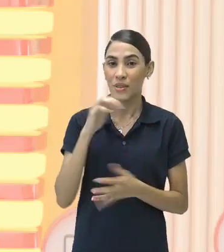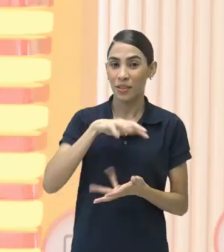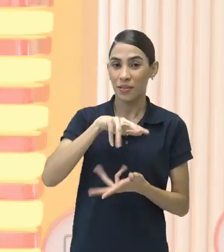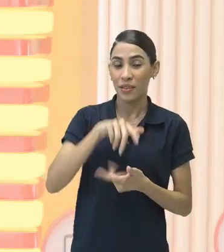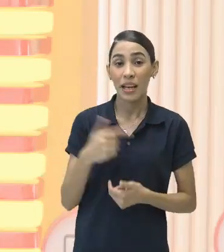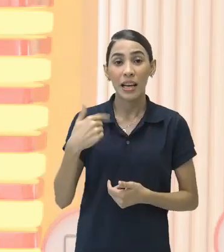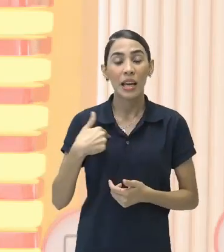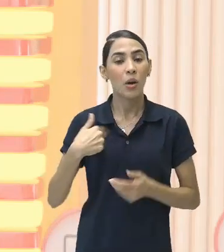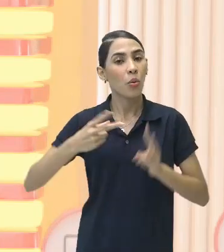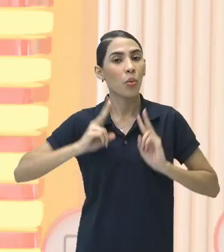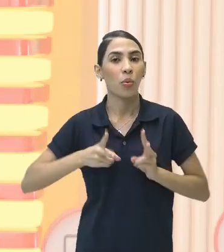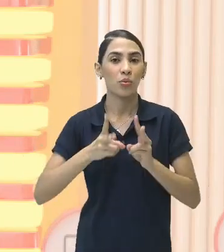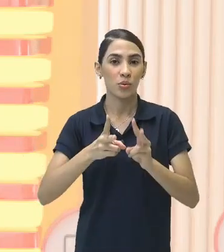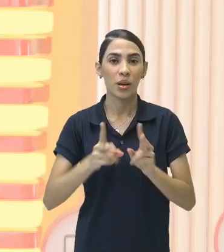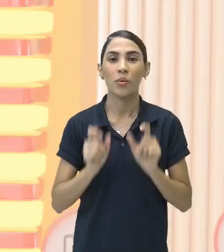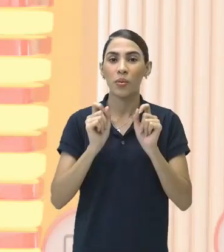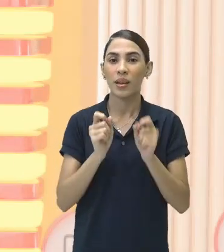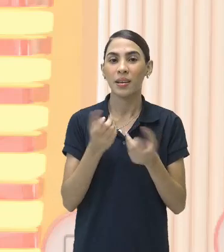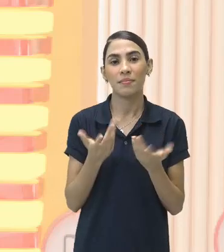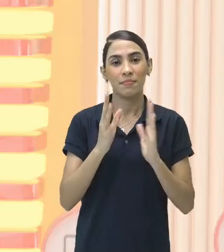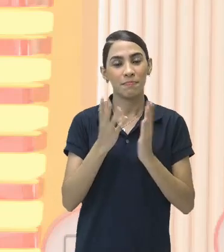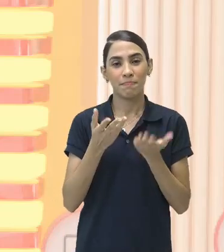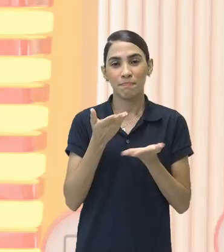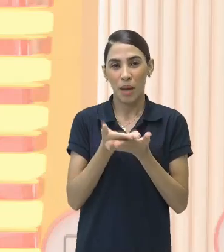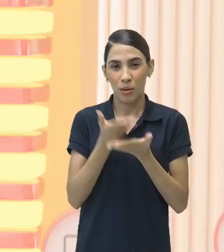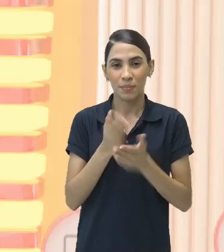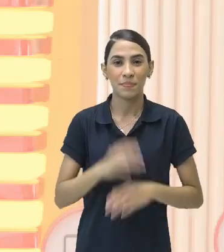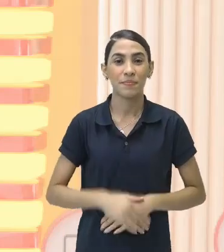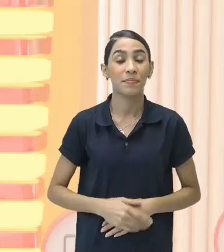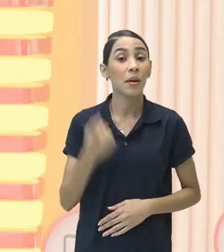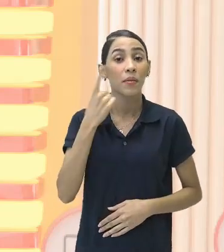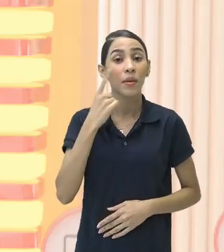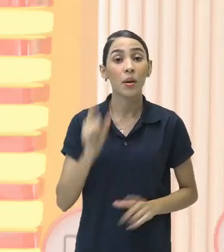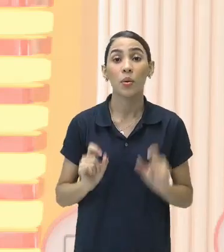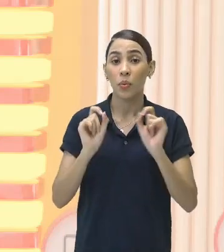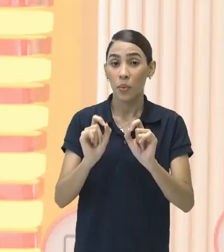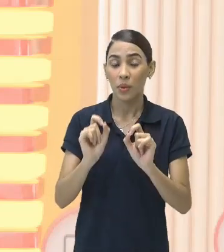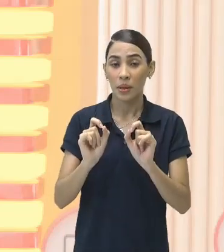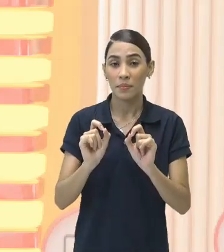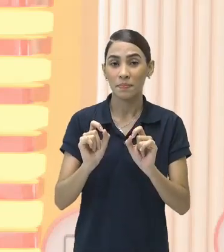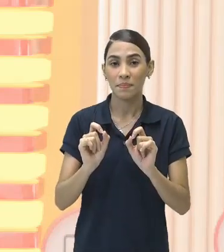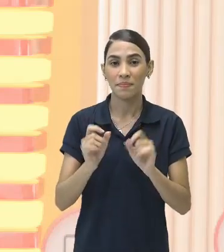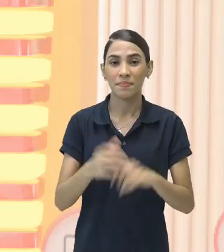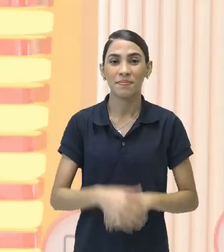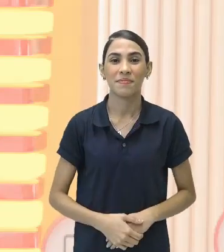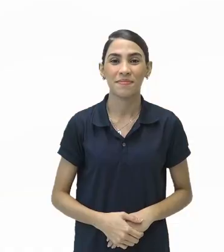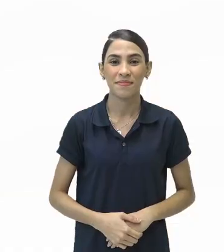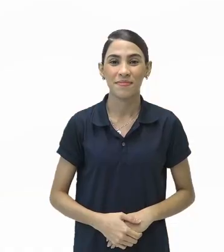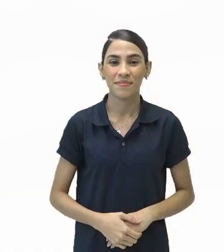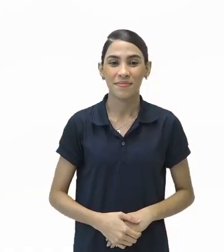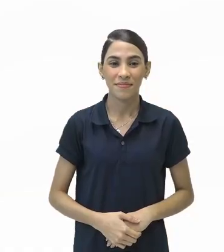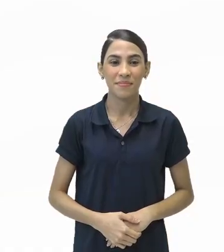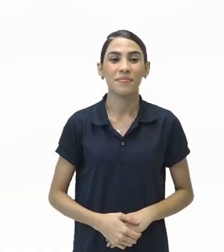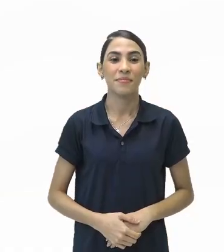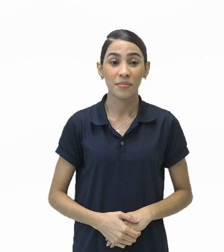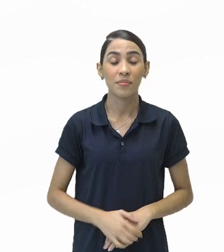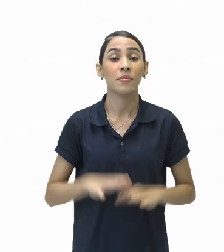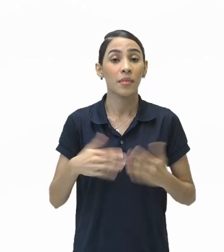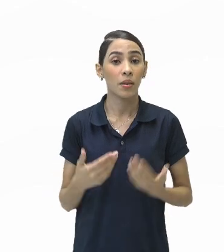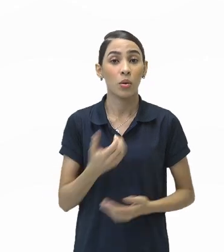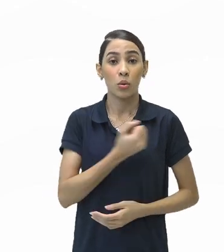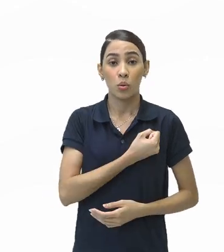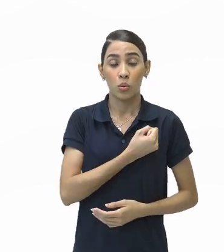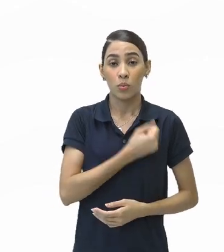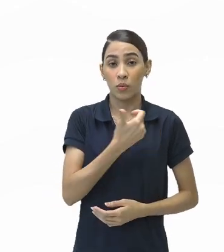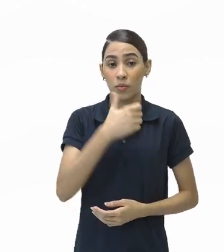Geografia, e eu vou dar continuidade às nossas atividades. Vamos verificar o que nós temos para a presente aula. Estamos na aula de